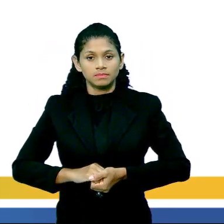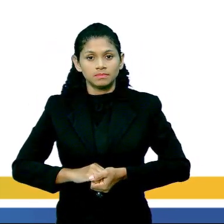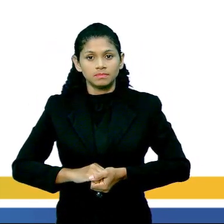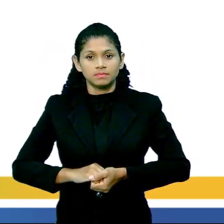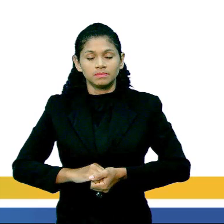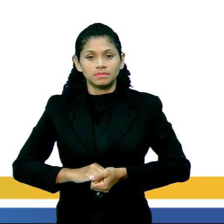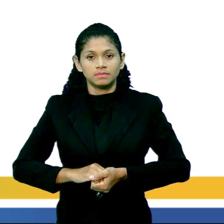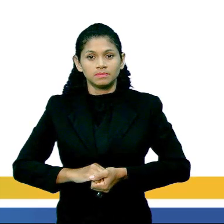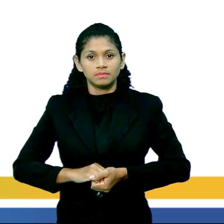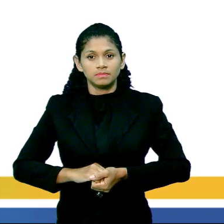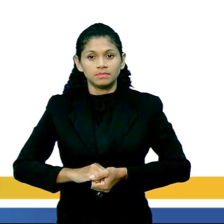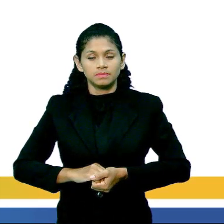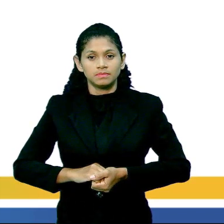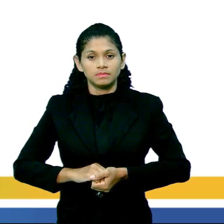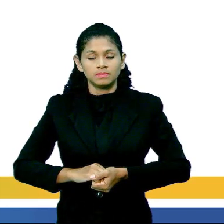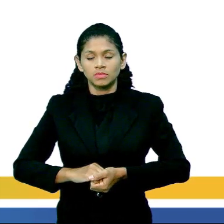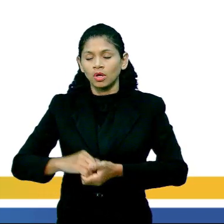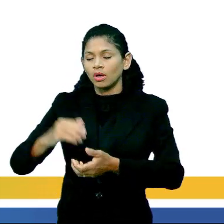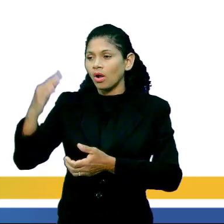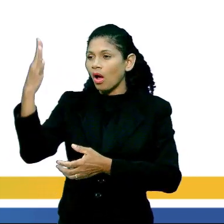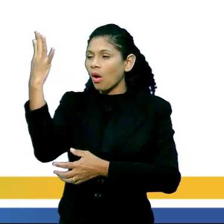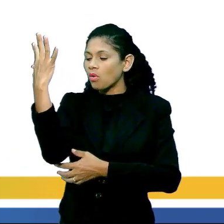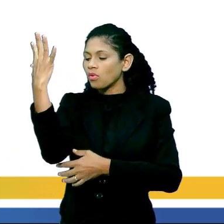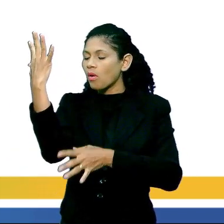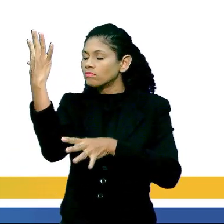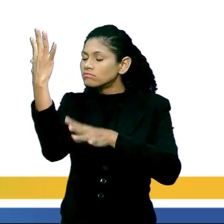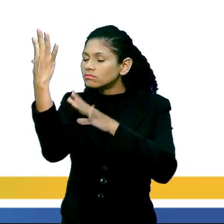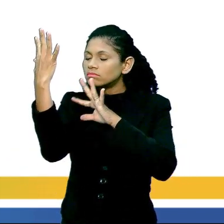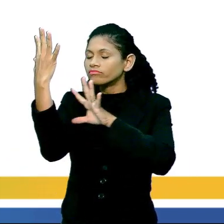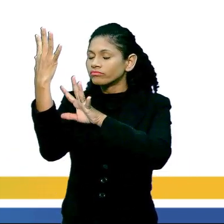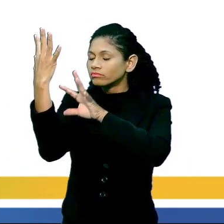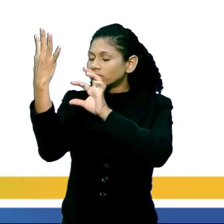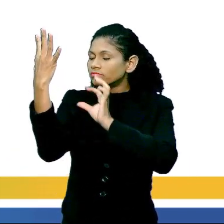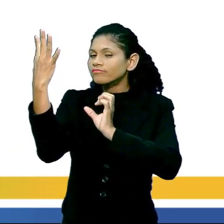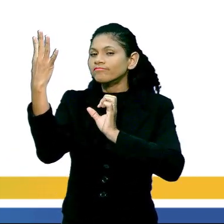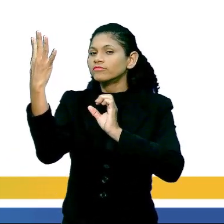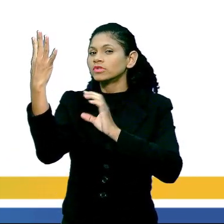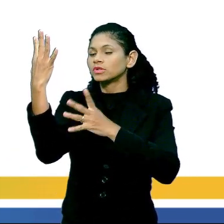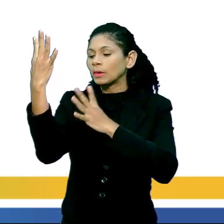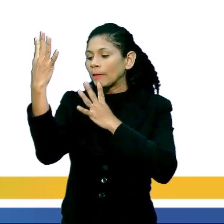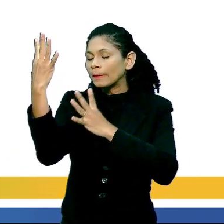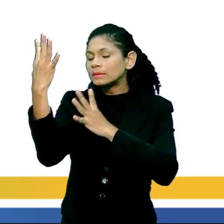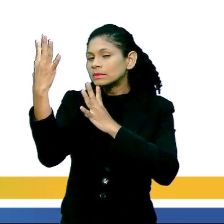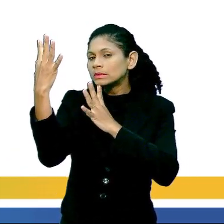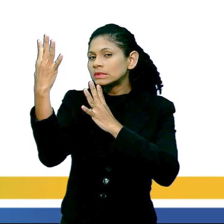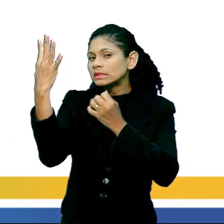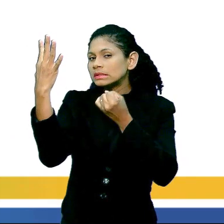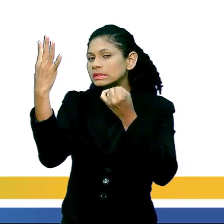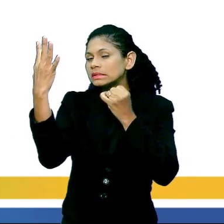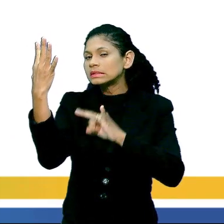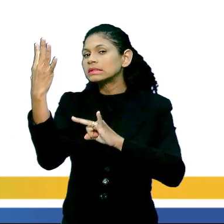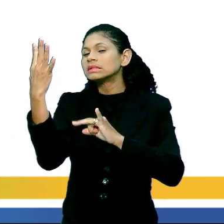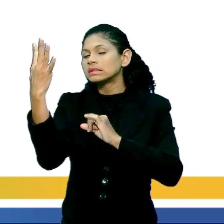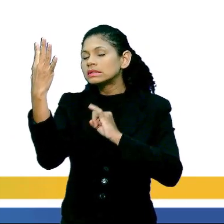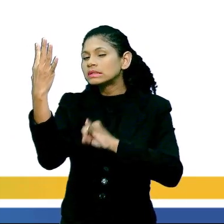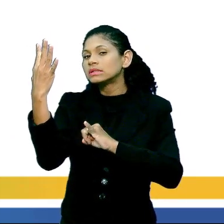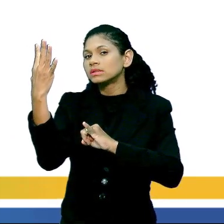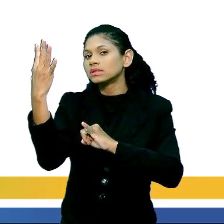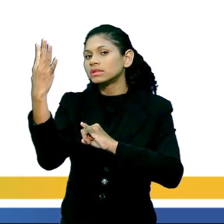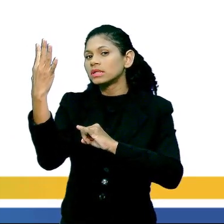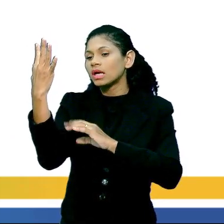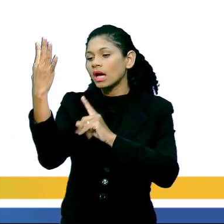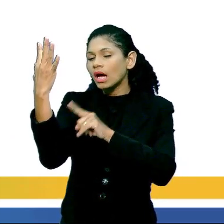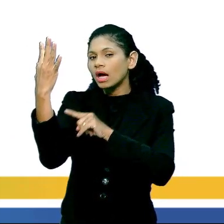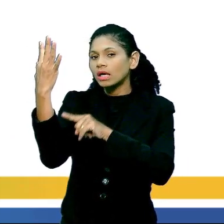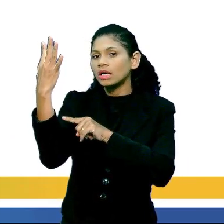ou seja através do cheiro da Madeira né ele reconhece as árvores o nome das árvores quanto tempo